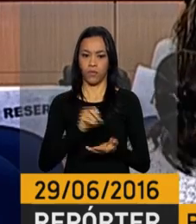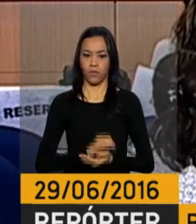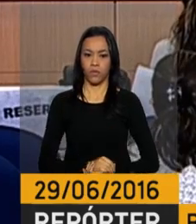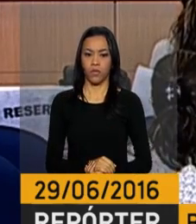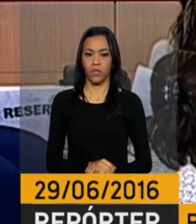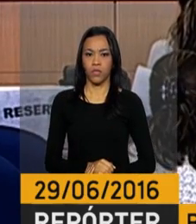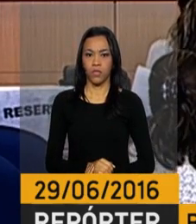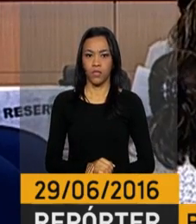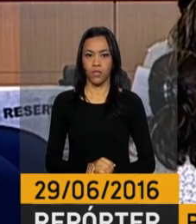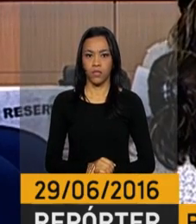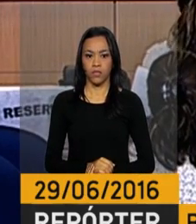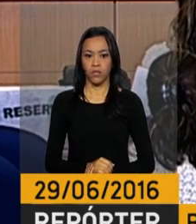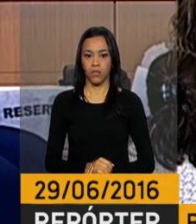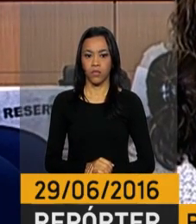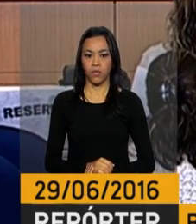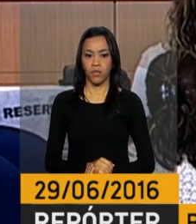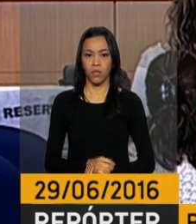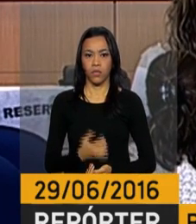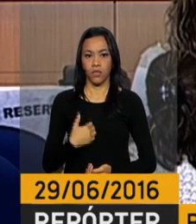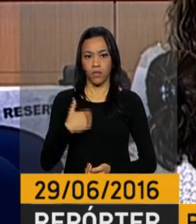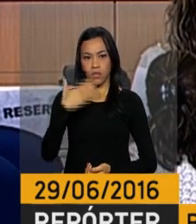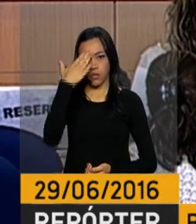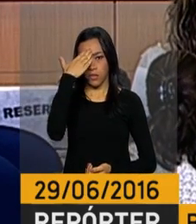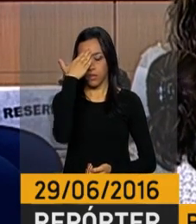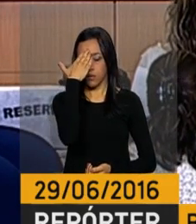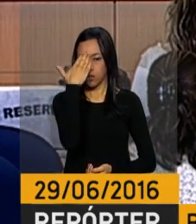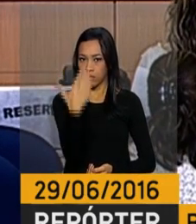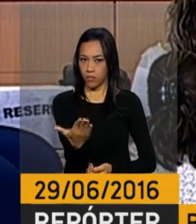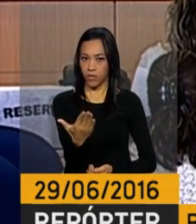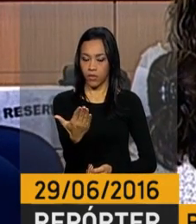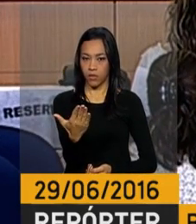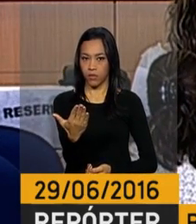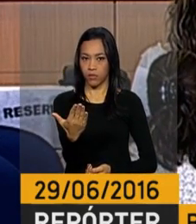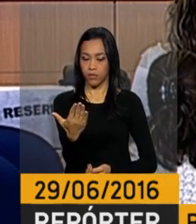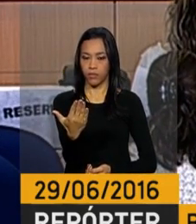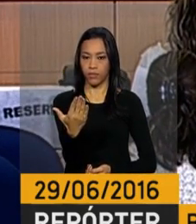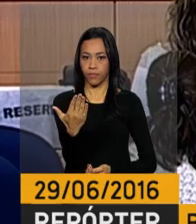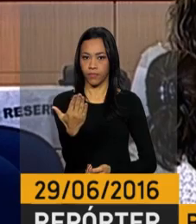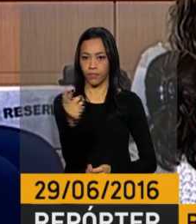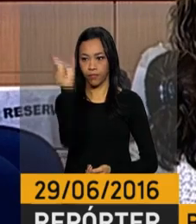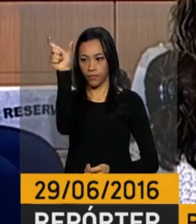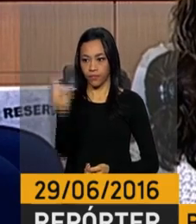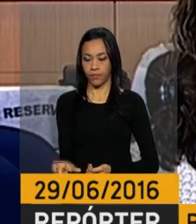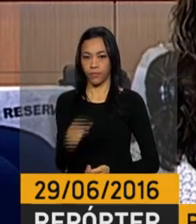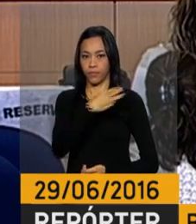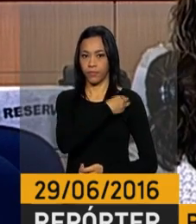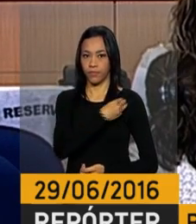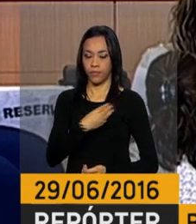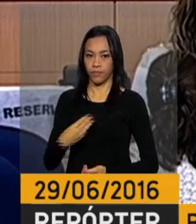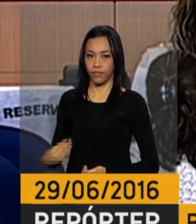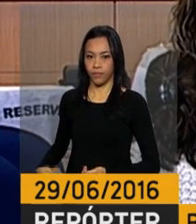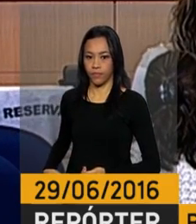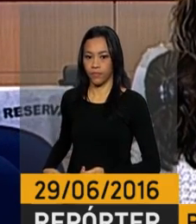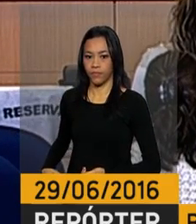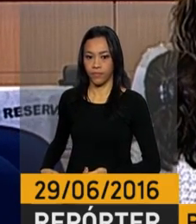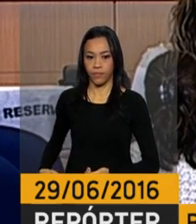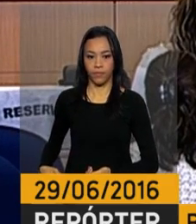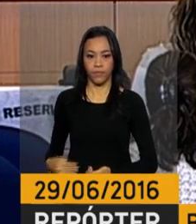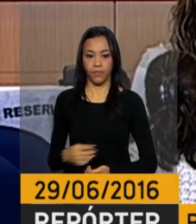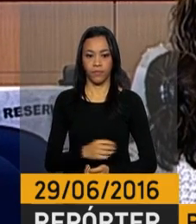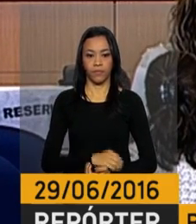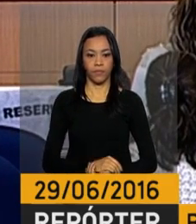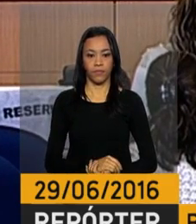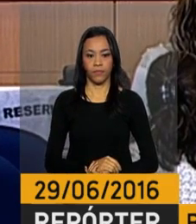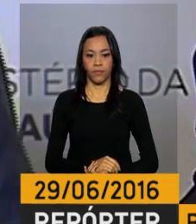clotes Muito obrigado muito obrigado senhor Ministro Ministro Ricardo